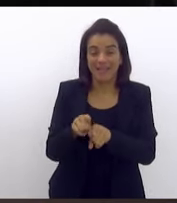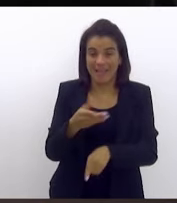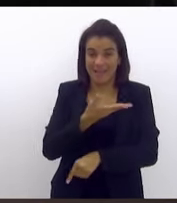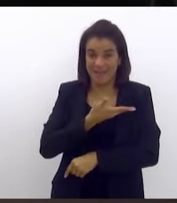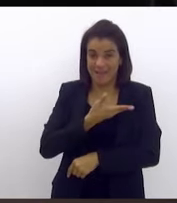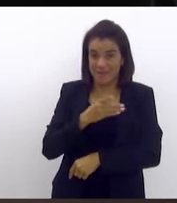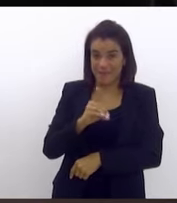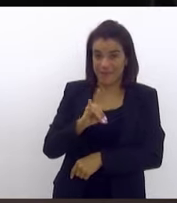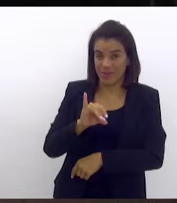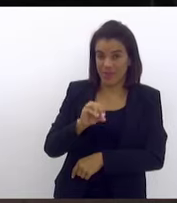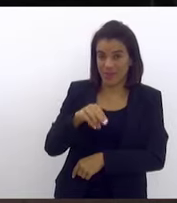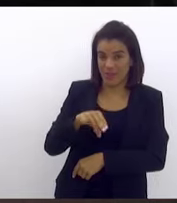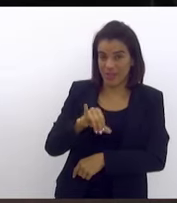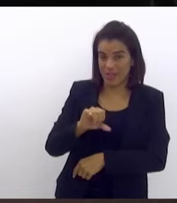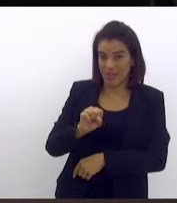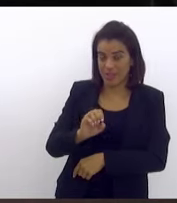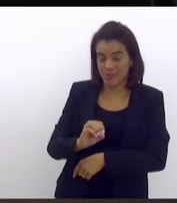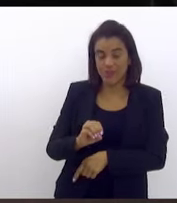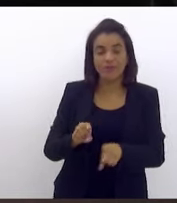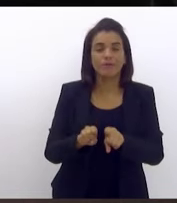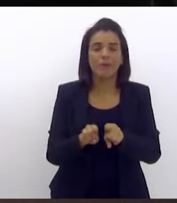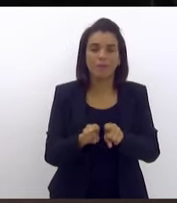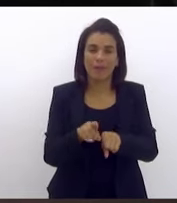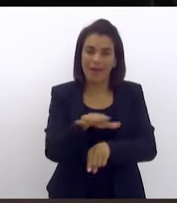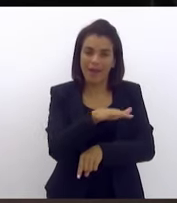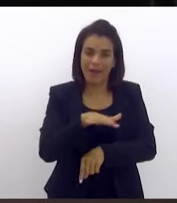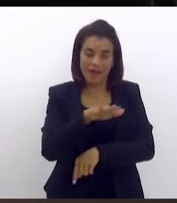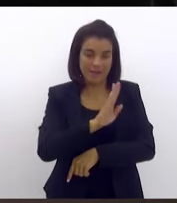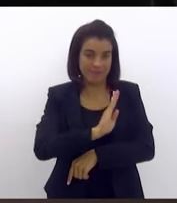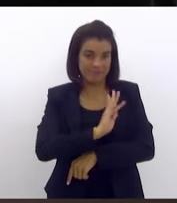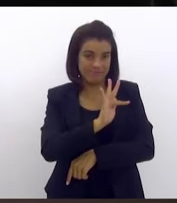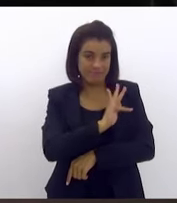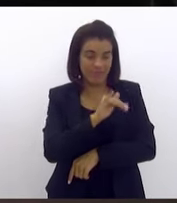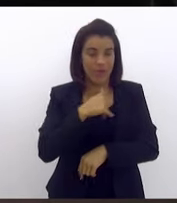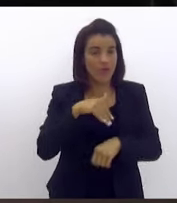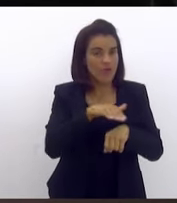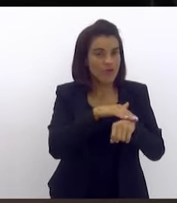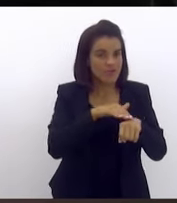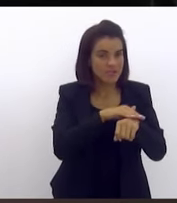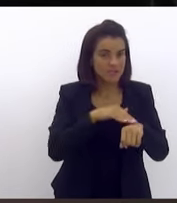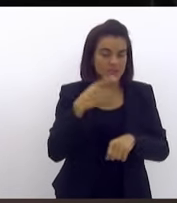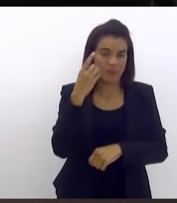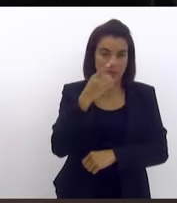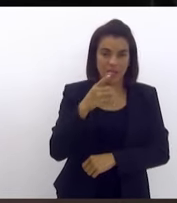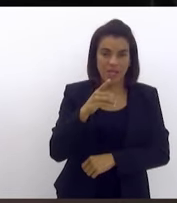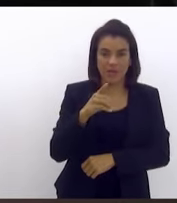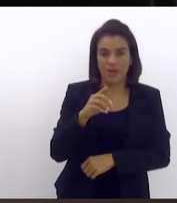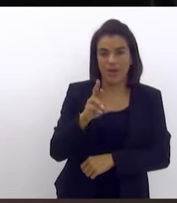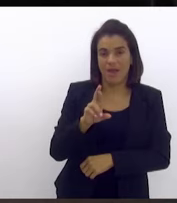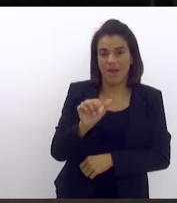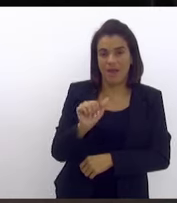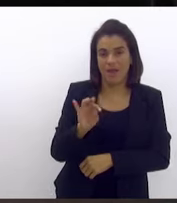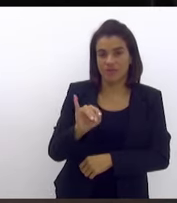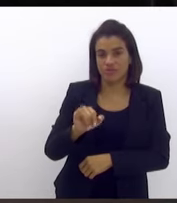Lins, como também da área da Baixada Fluminense. Conversando com o deputado Giovanni Ratinho, com outros deputados, que a tarifa só